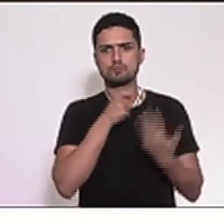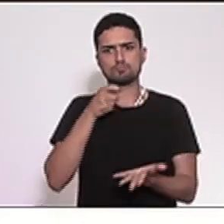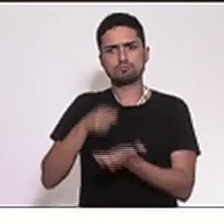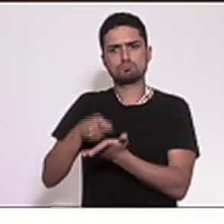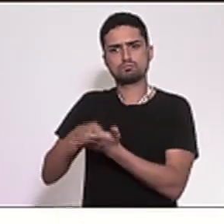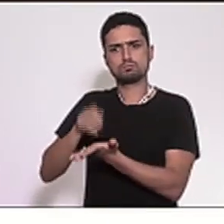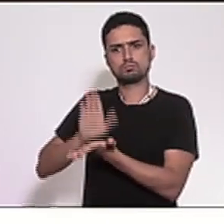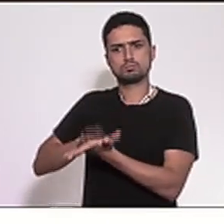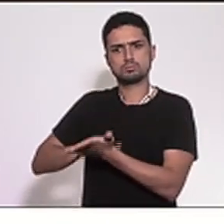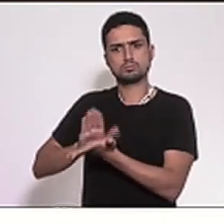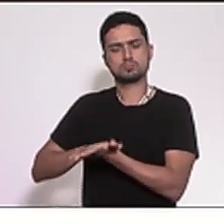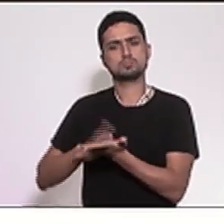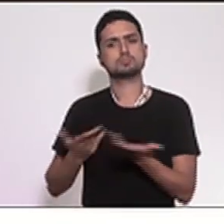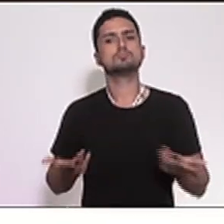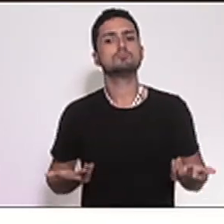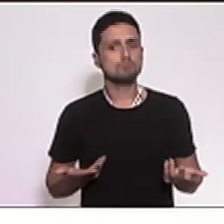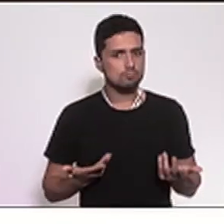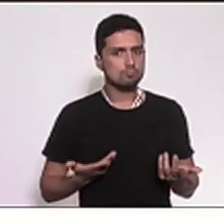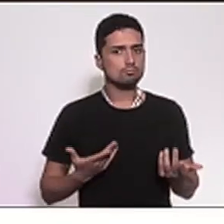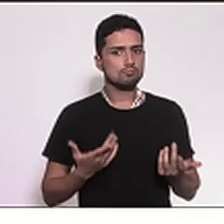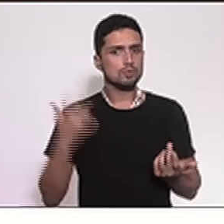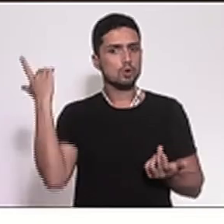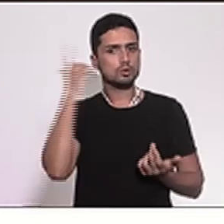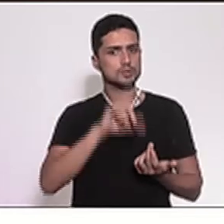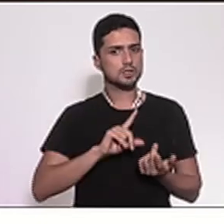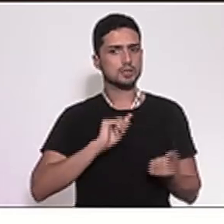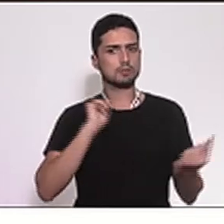a gente consiga